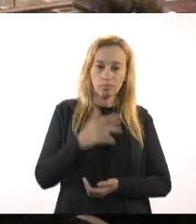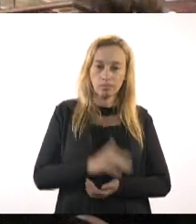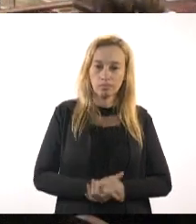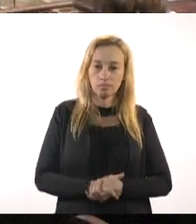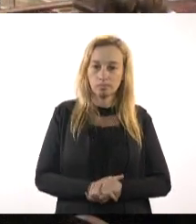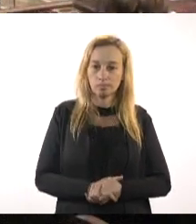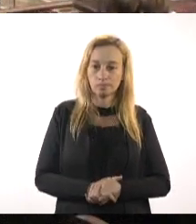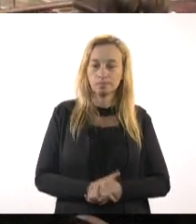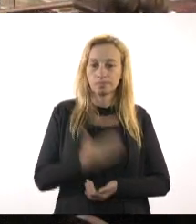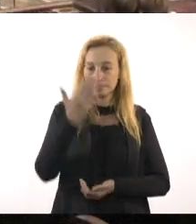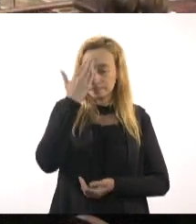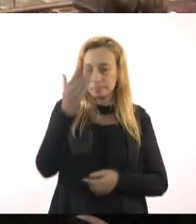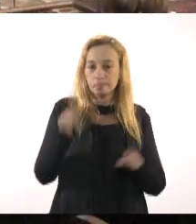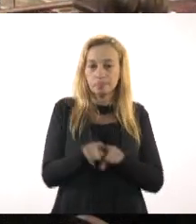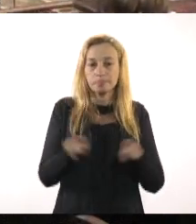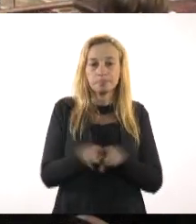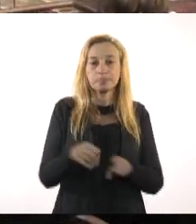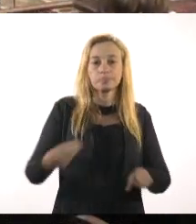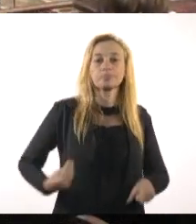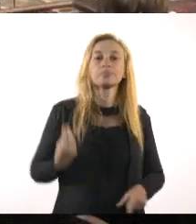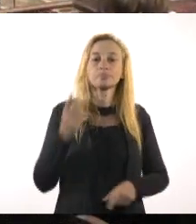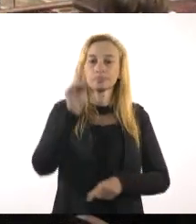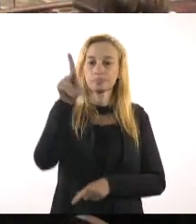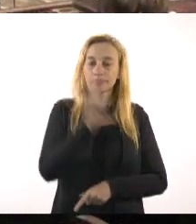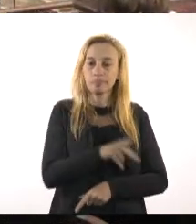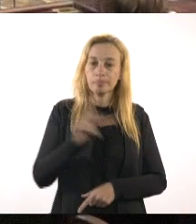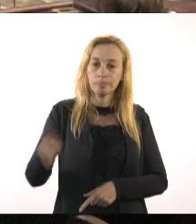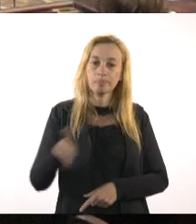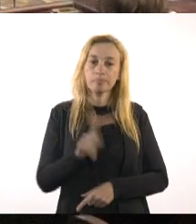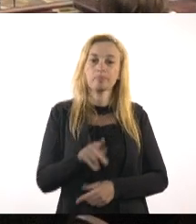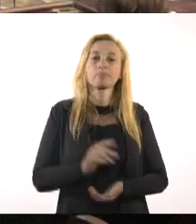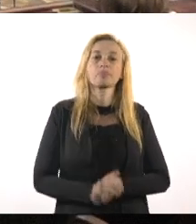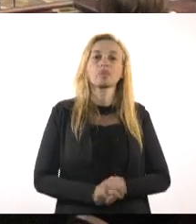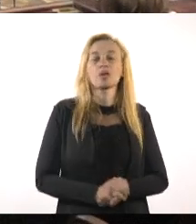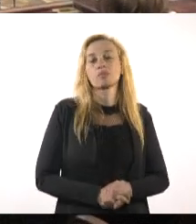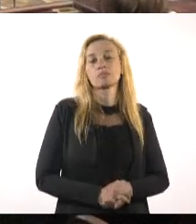E agradecendo também a presença do padre aqui conosco e também apresentando o evento.